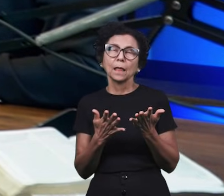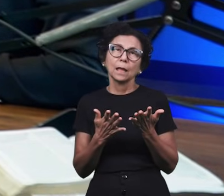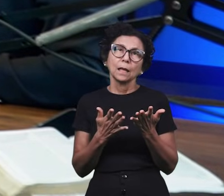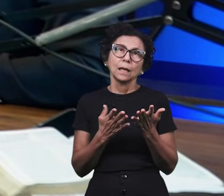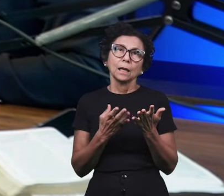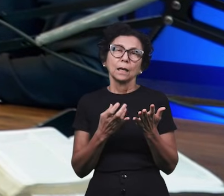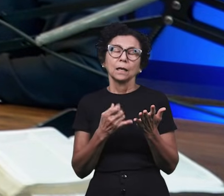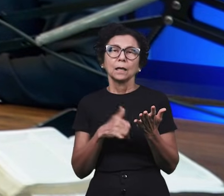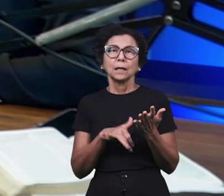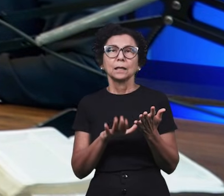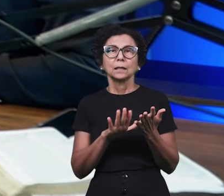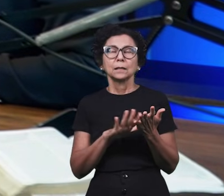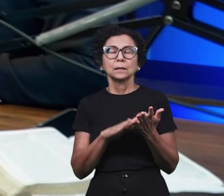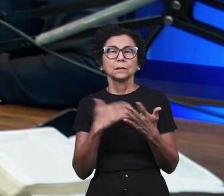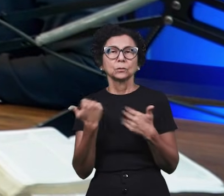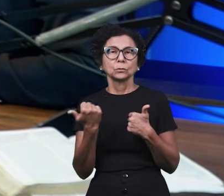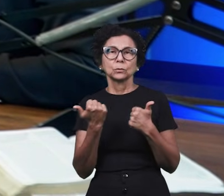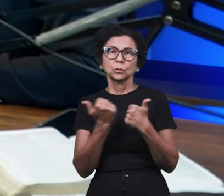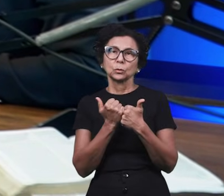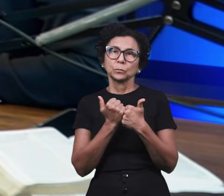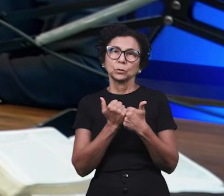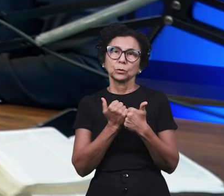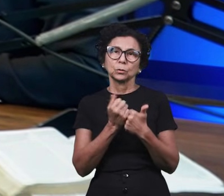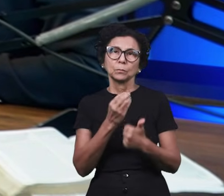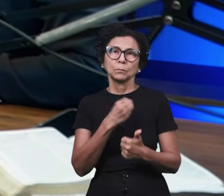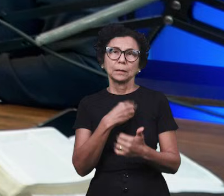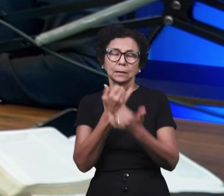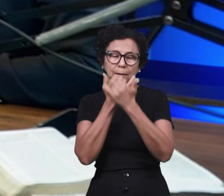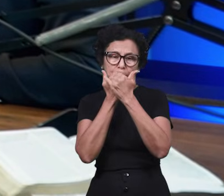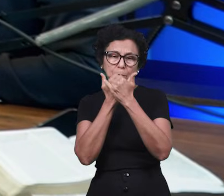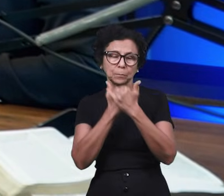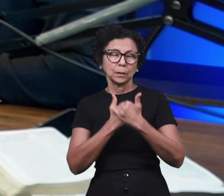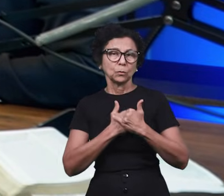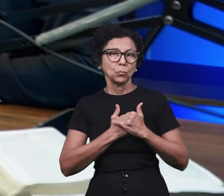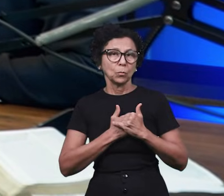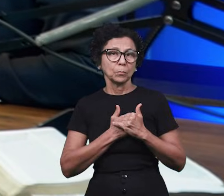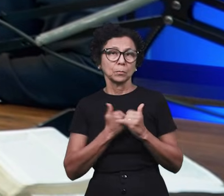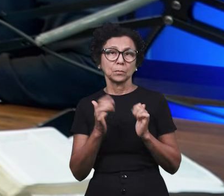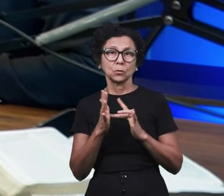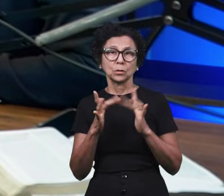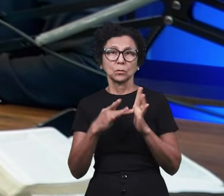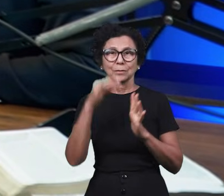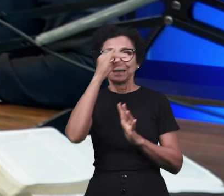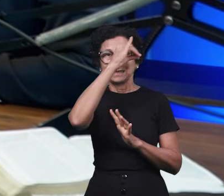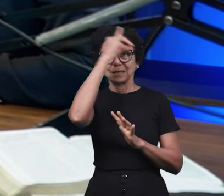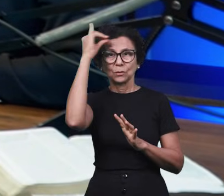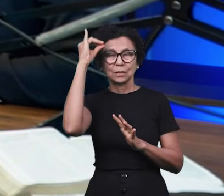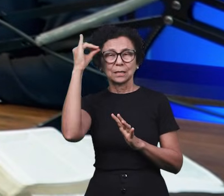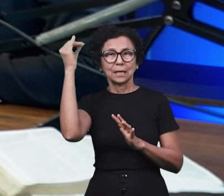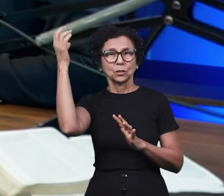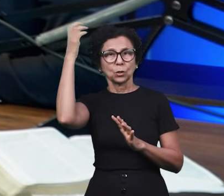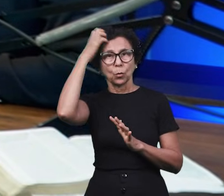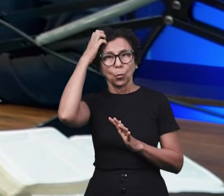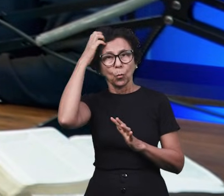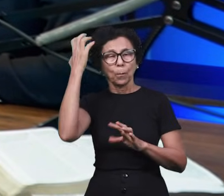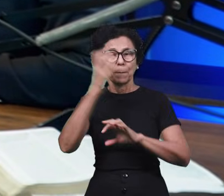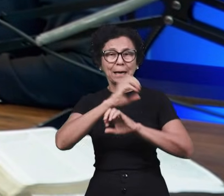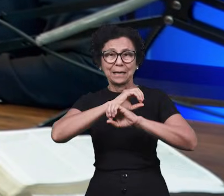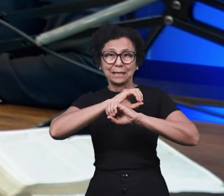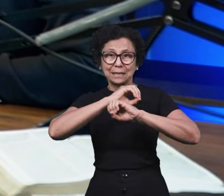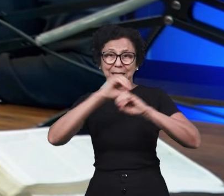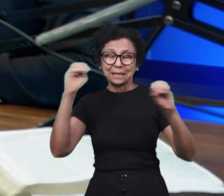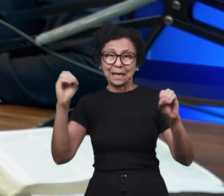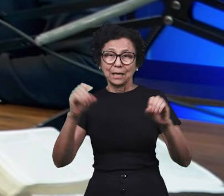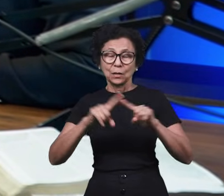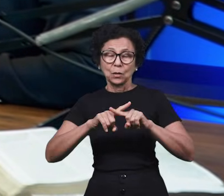pecador por nós, né? Ele, como o homem puro que foi, sem pecado, mas a Bíblia diz que ele se fez